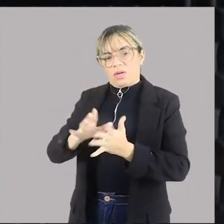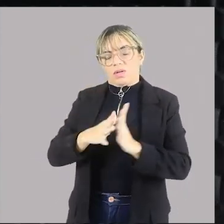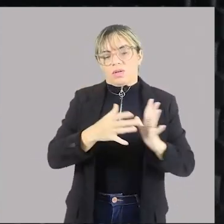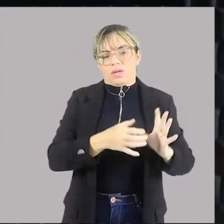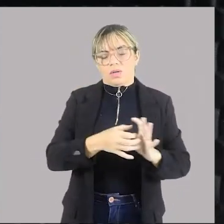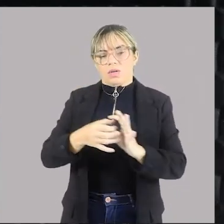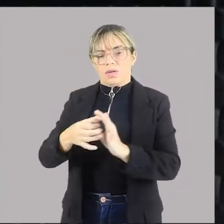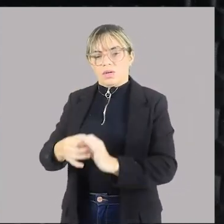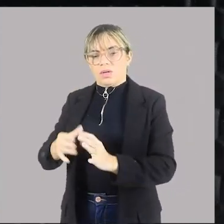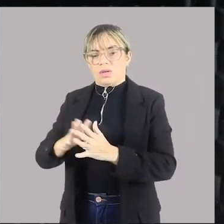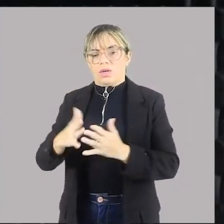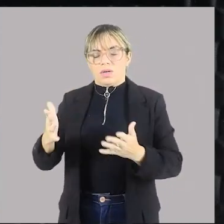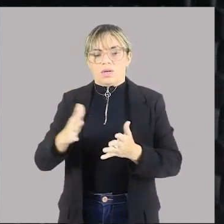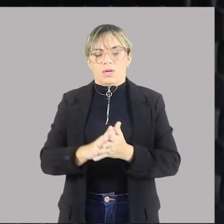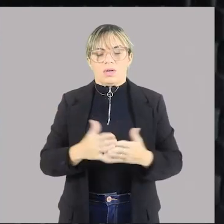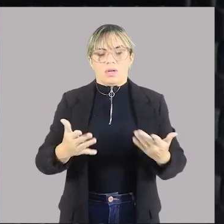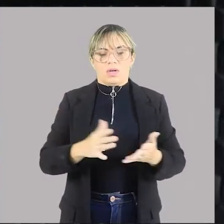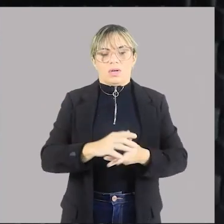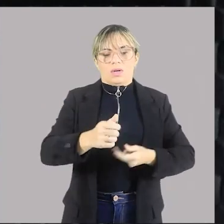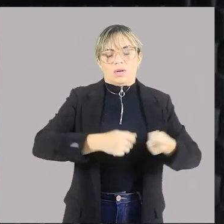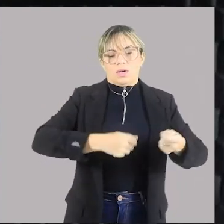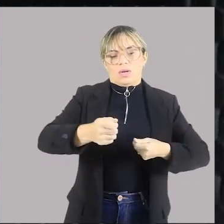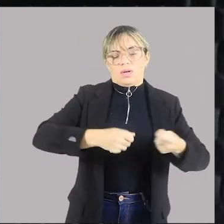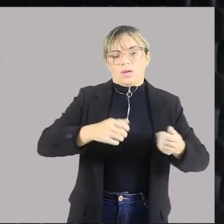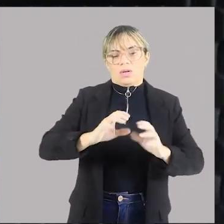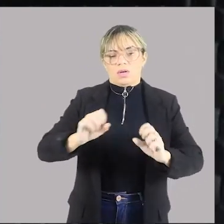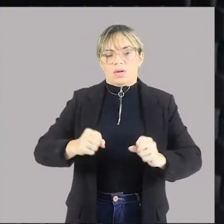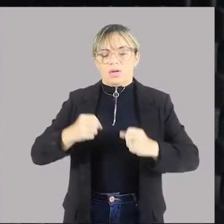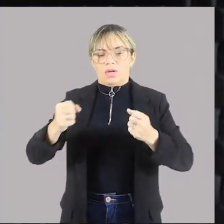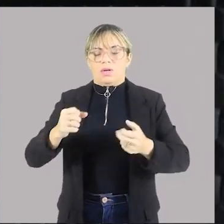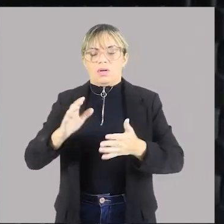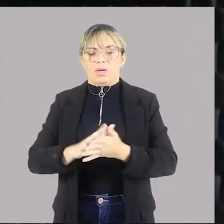administrativa e, mais propriamente, de maneira recorrente, o poder